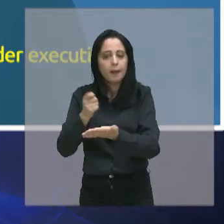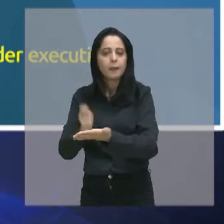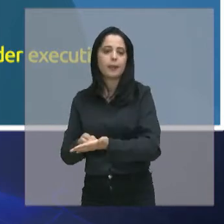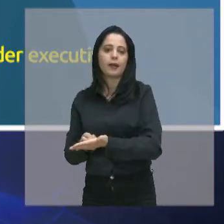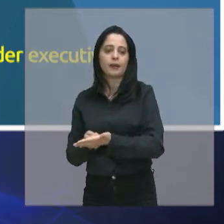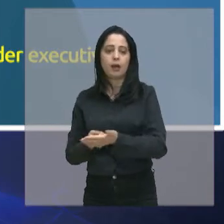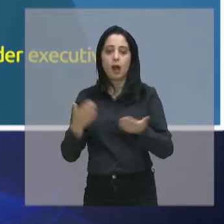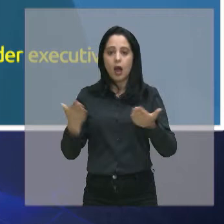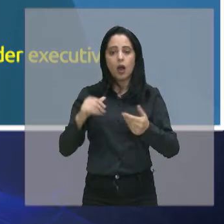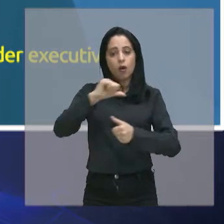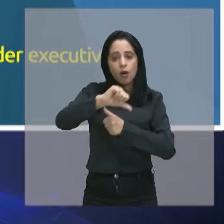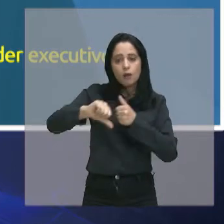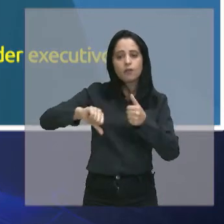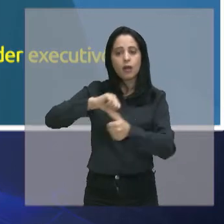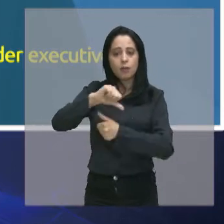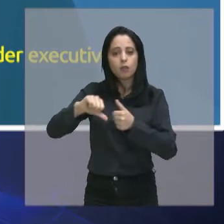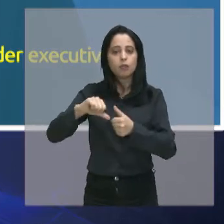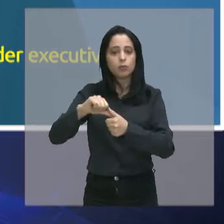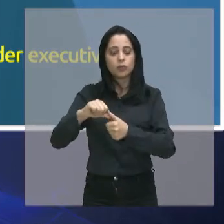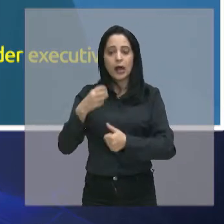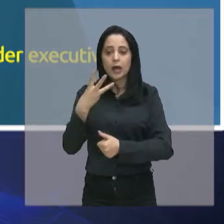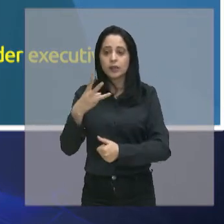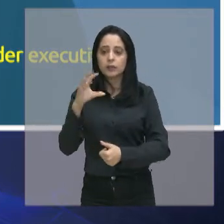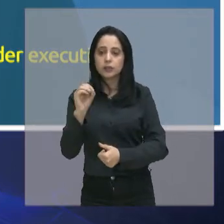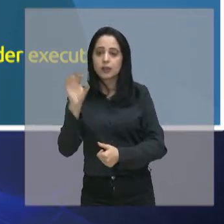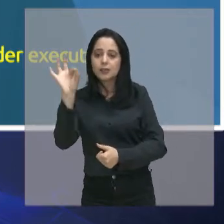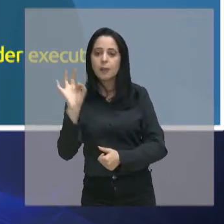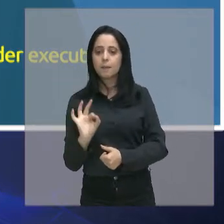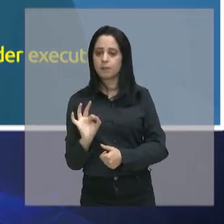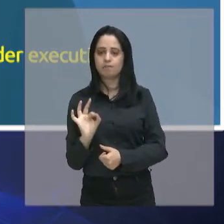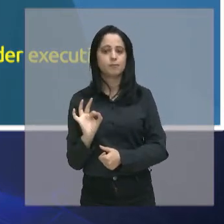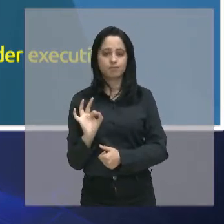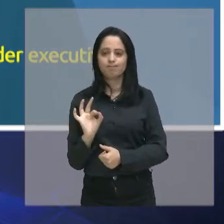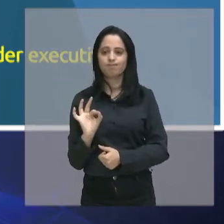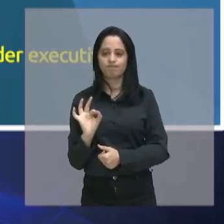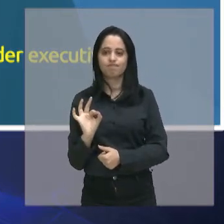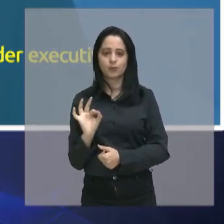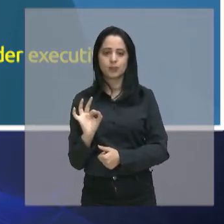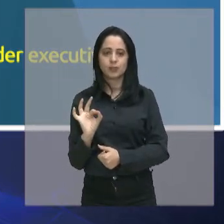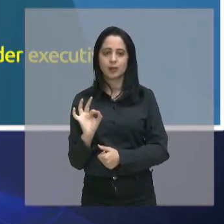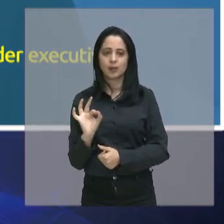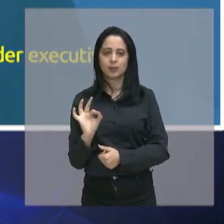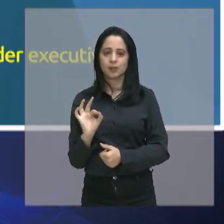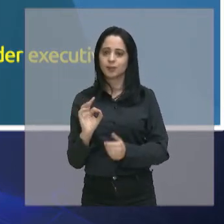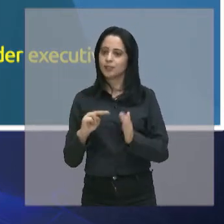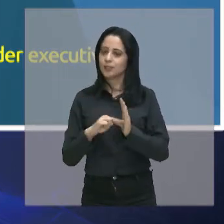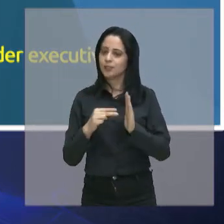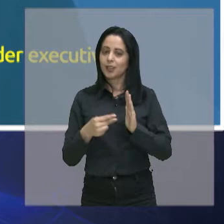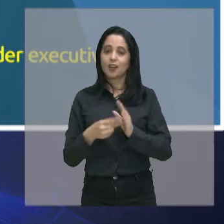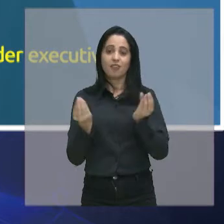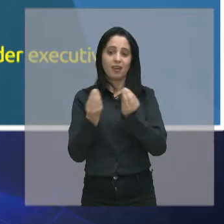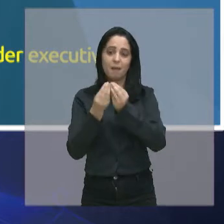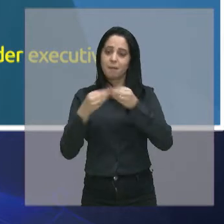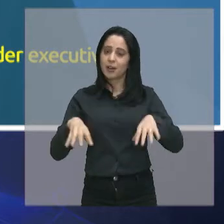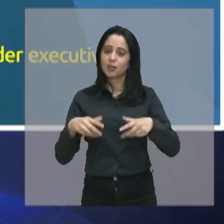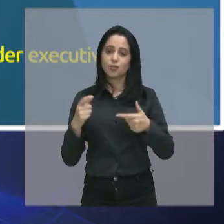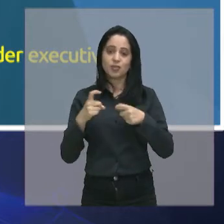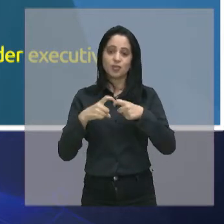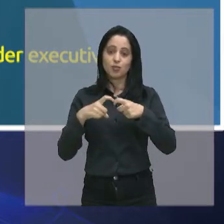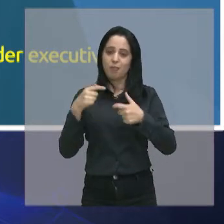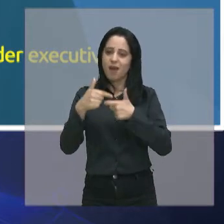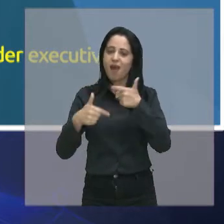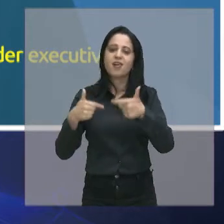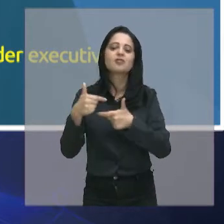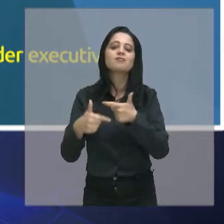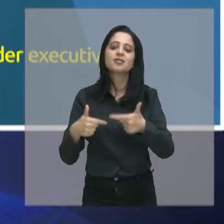23,37, vai passar aproximadamente a 30%, tornando-se impraticável o trabalho médico nesse país. Então,